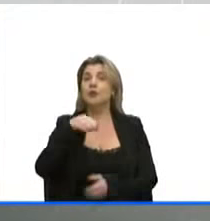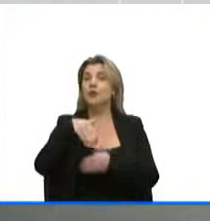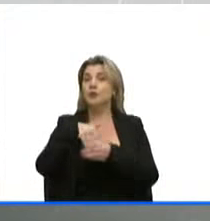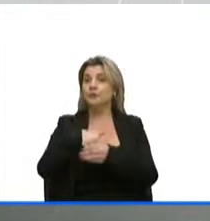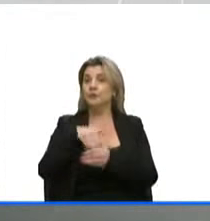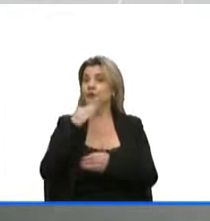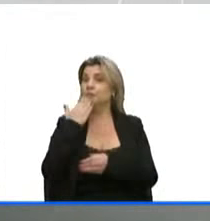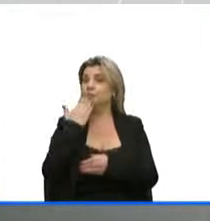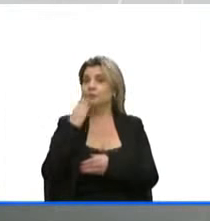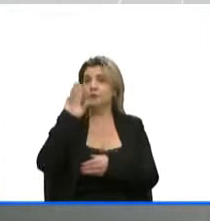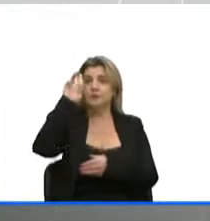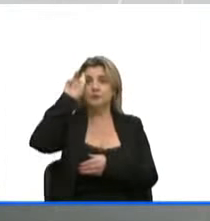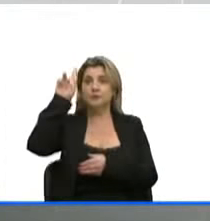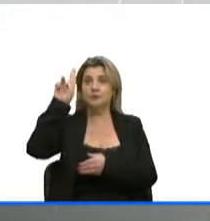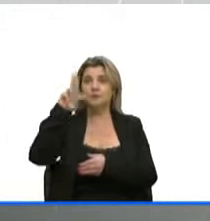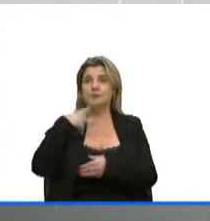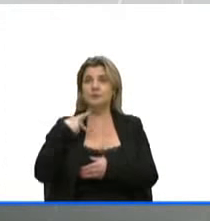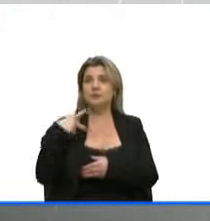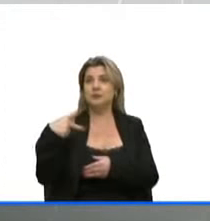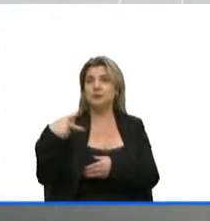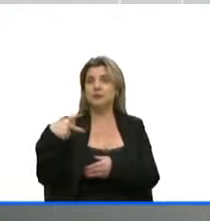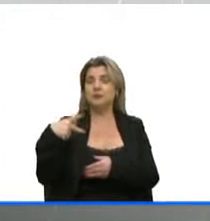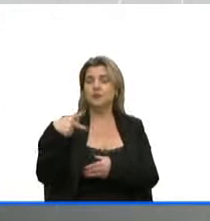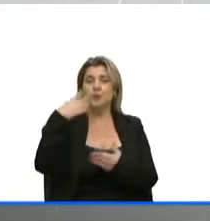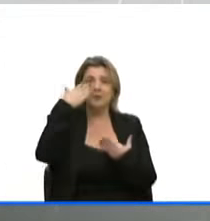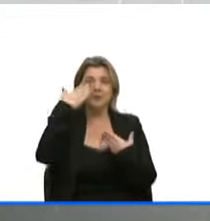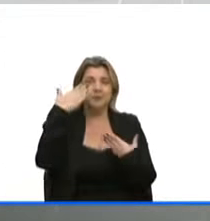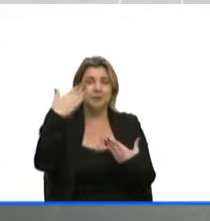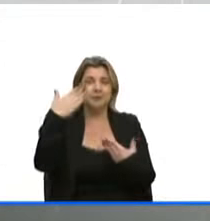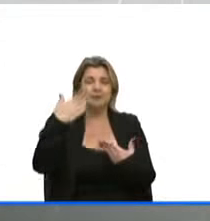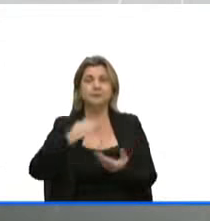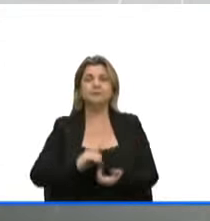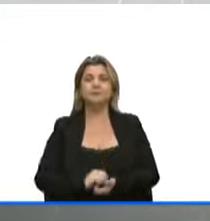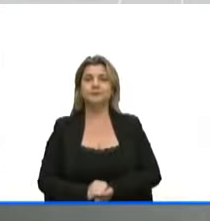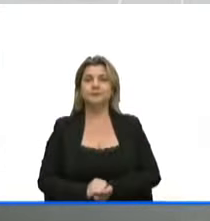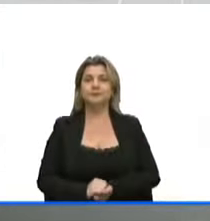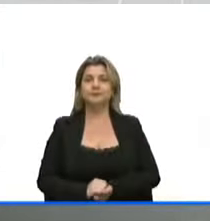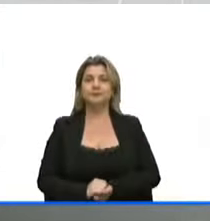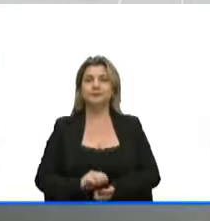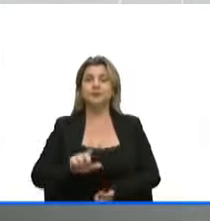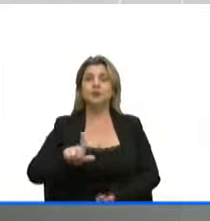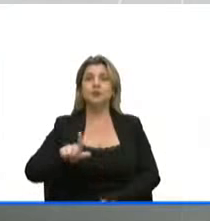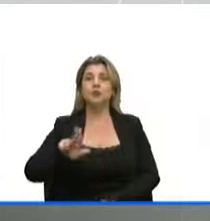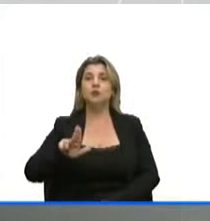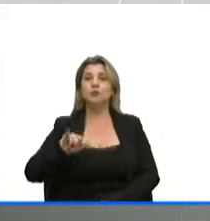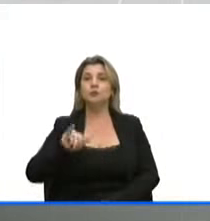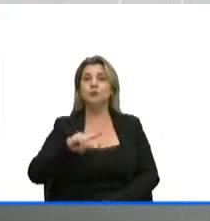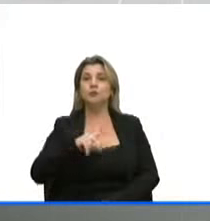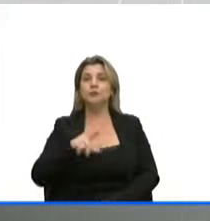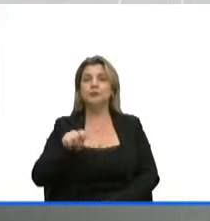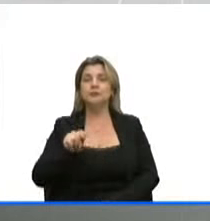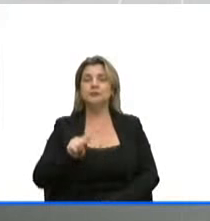favorável, senhora presidente. Favorável, obrigada. É, Luiz Marenco.